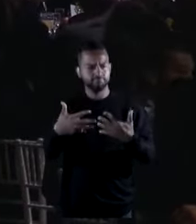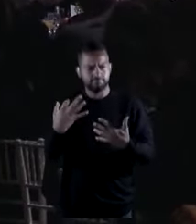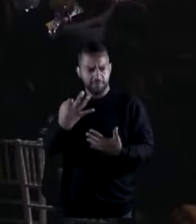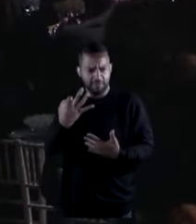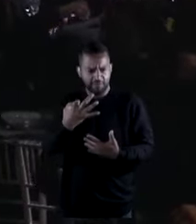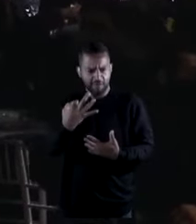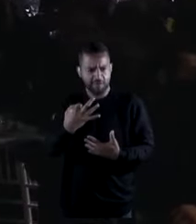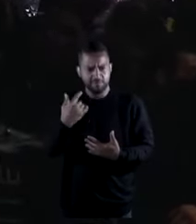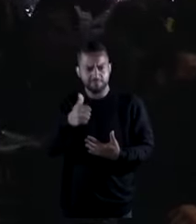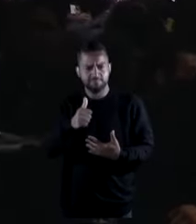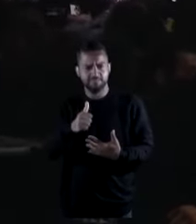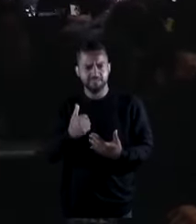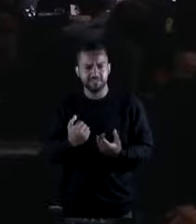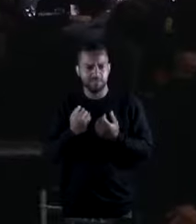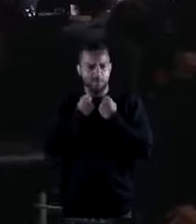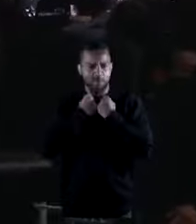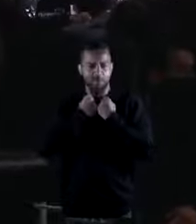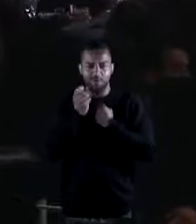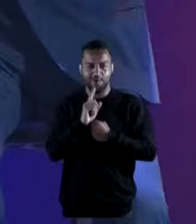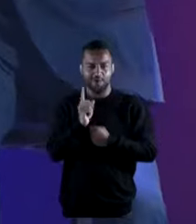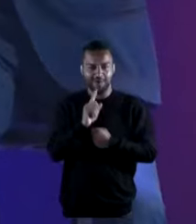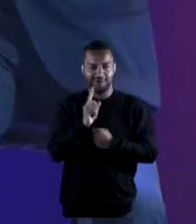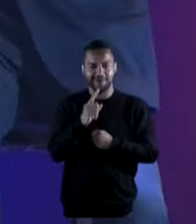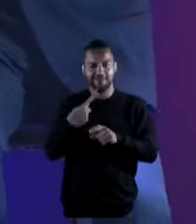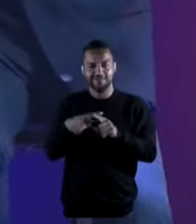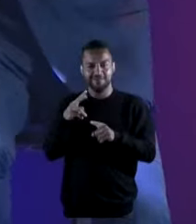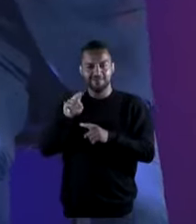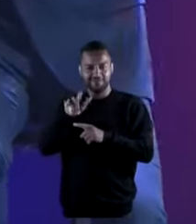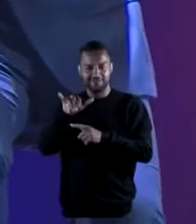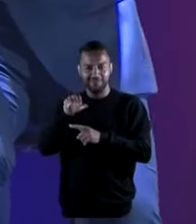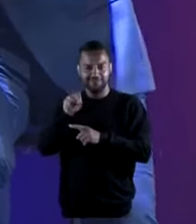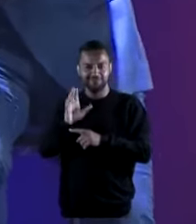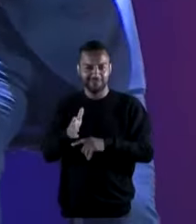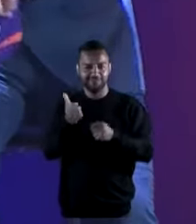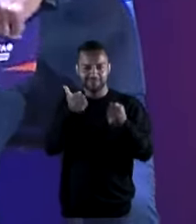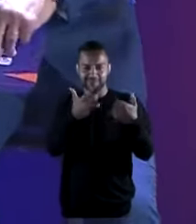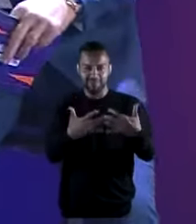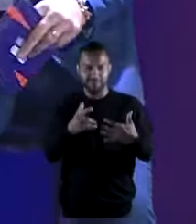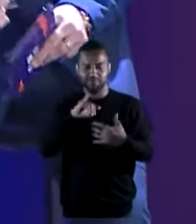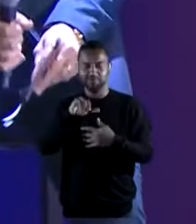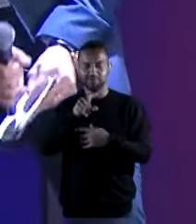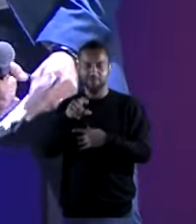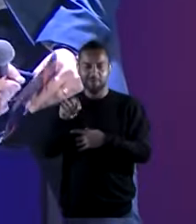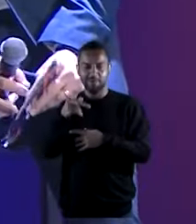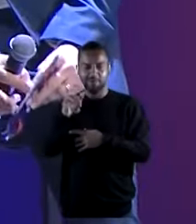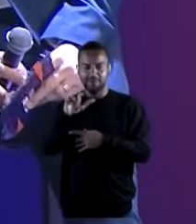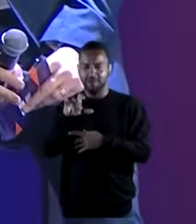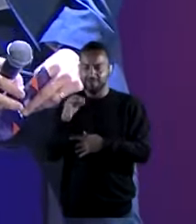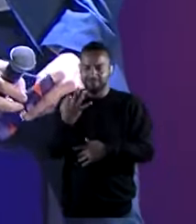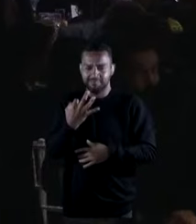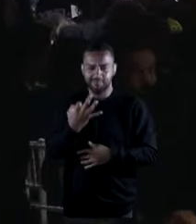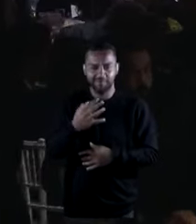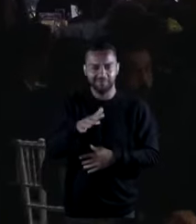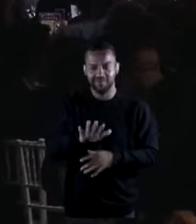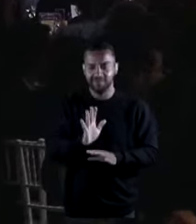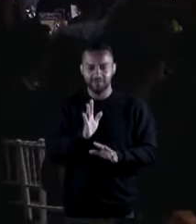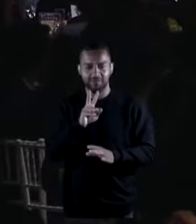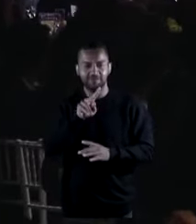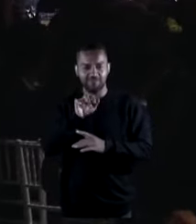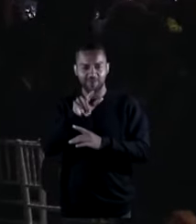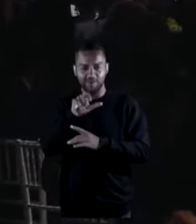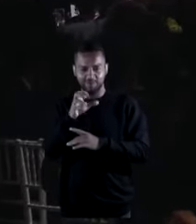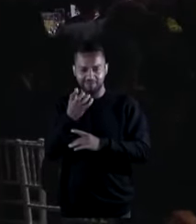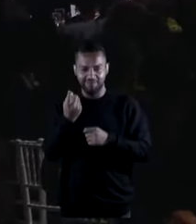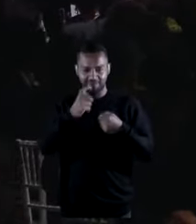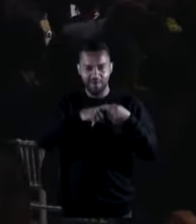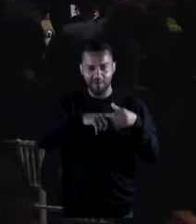goleiro. O Veloso, o aqui, mas vamos tranquilo. Colocar o João Paulo, o João Paulo está bem. Eu também fui goleiro. O Veloso não quer voltar a jogar? Com